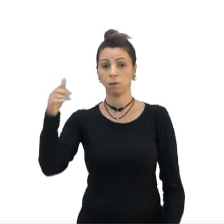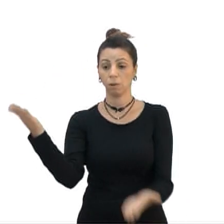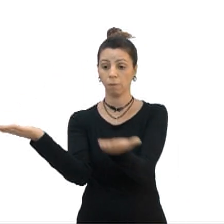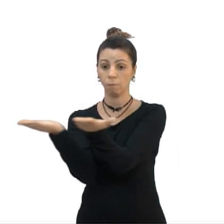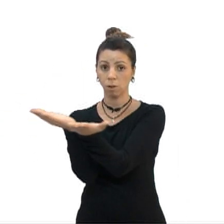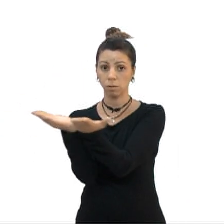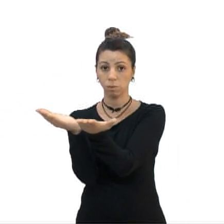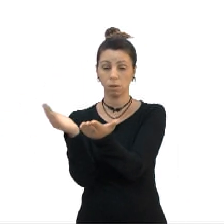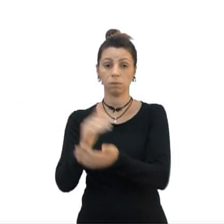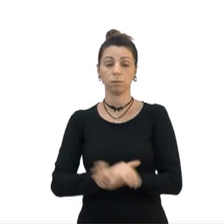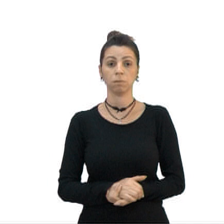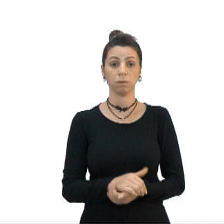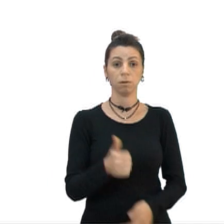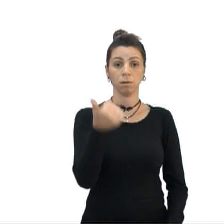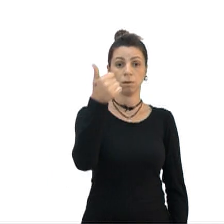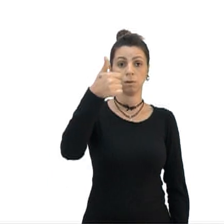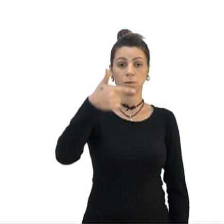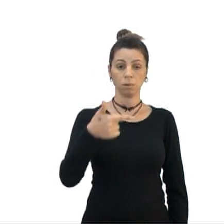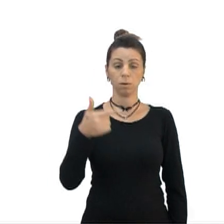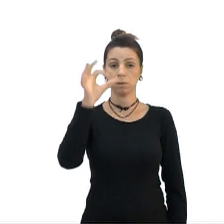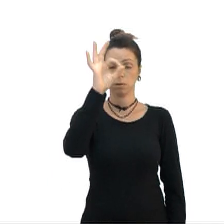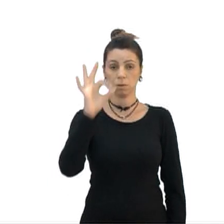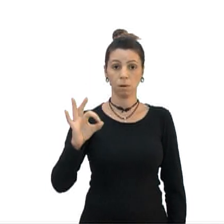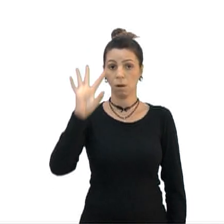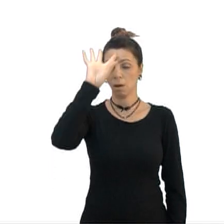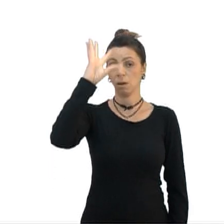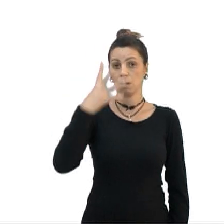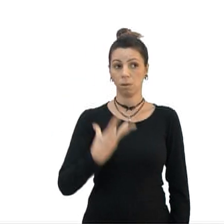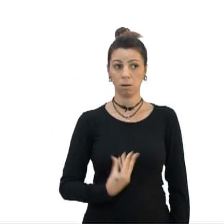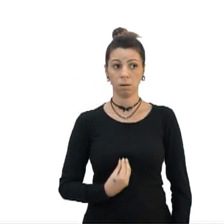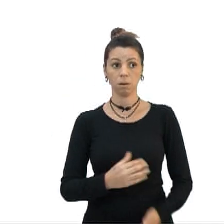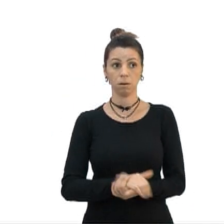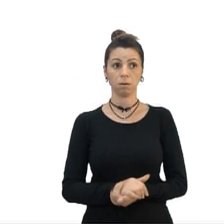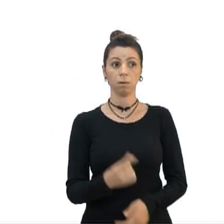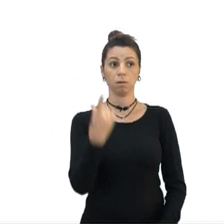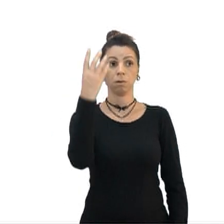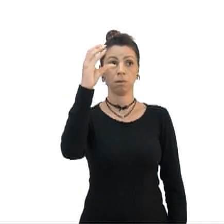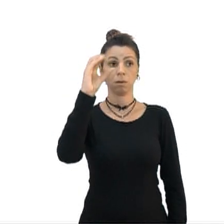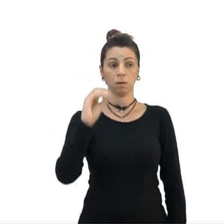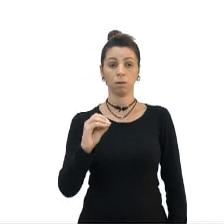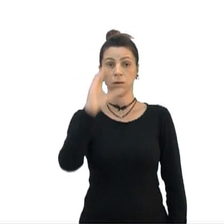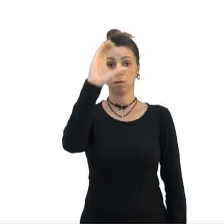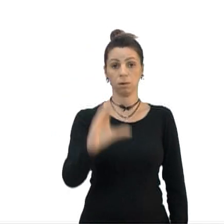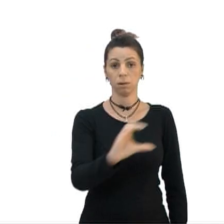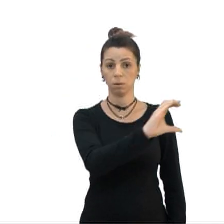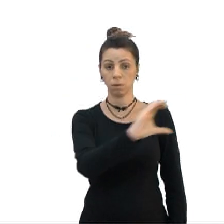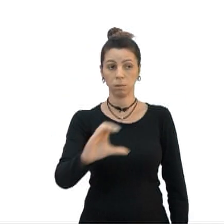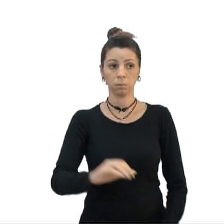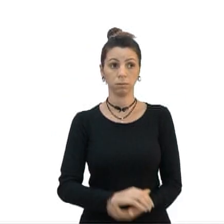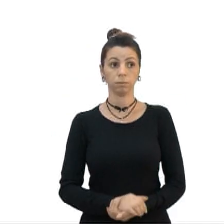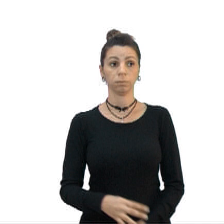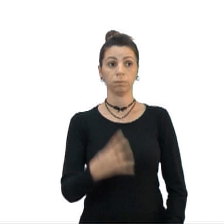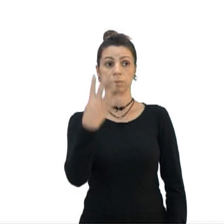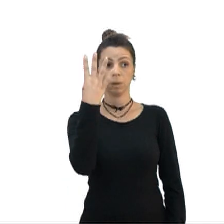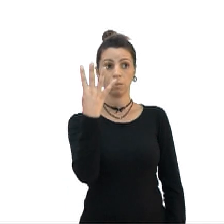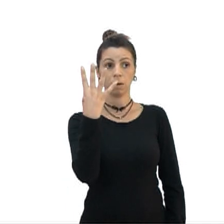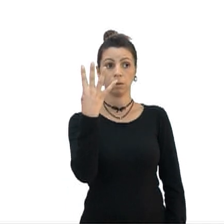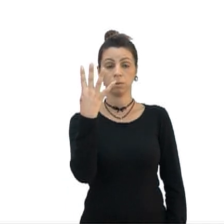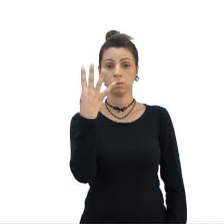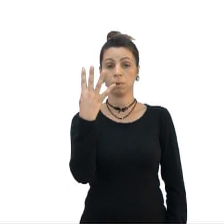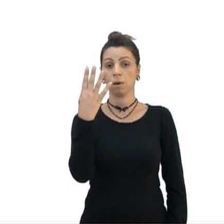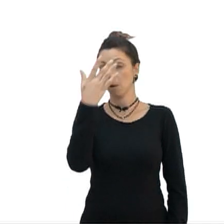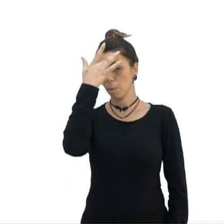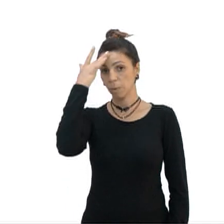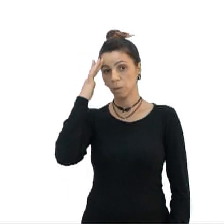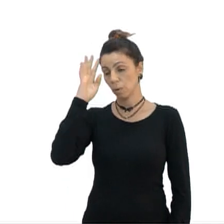evangélicos. 12% eram espíritas. 10% eram católicos. 4% eram